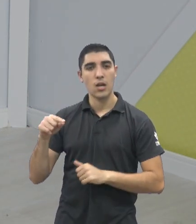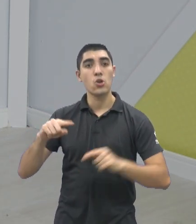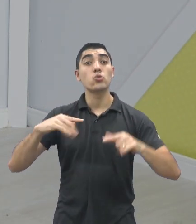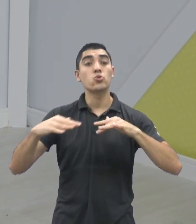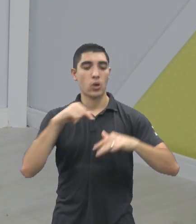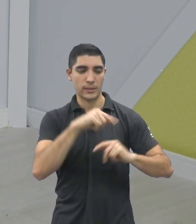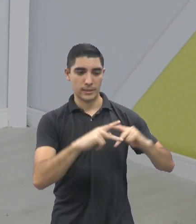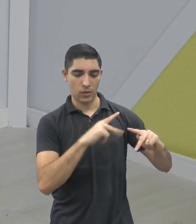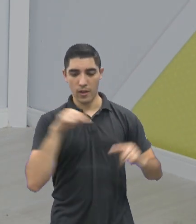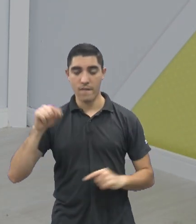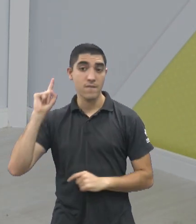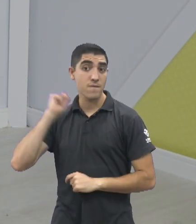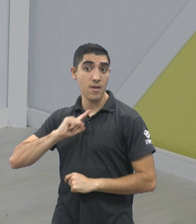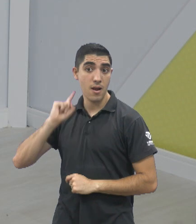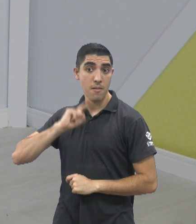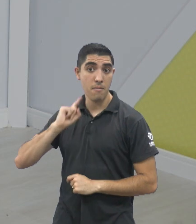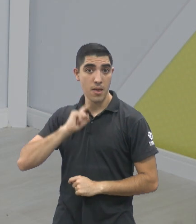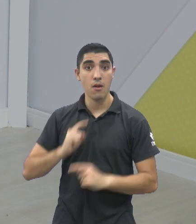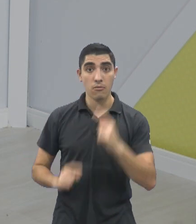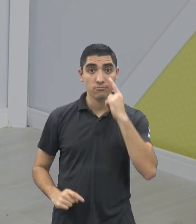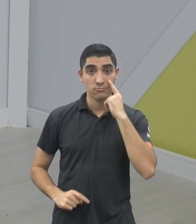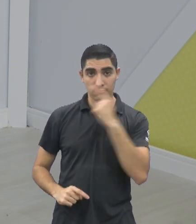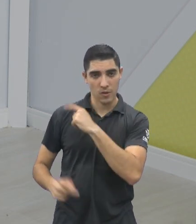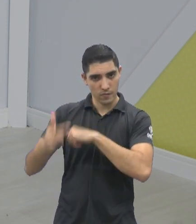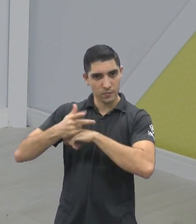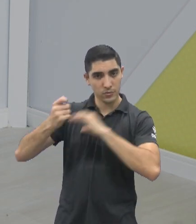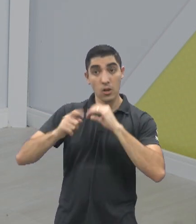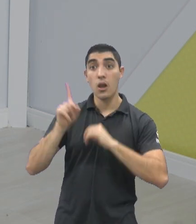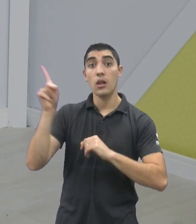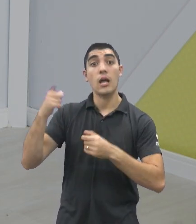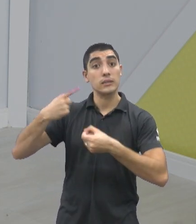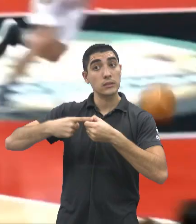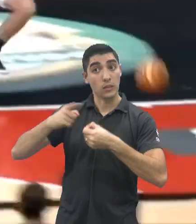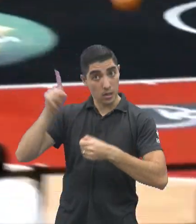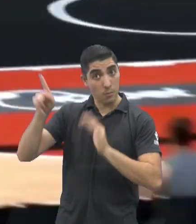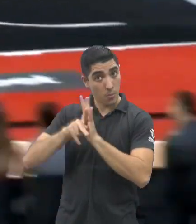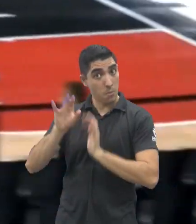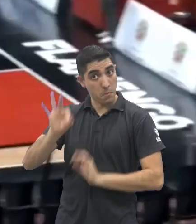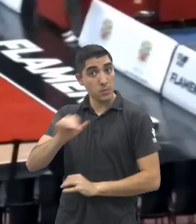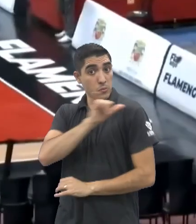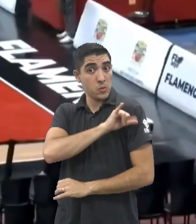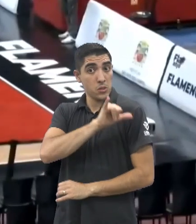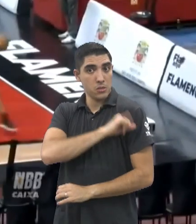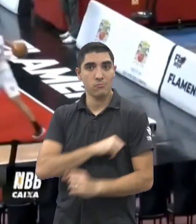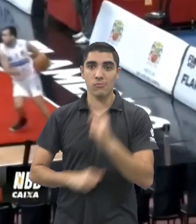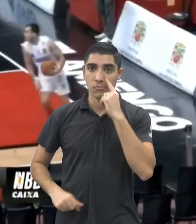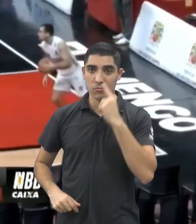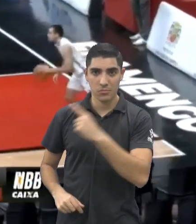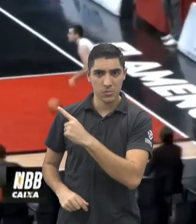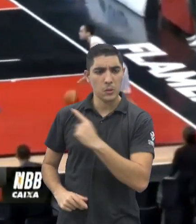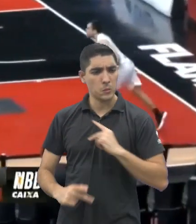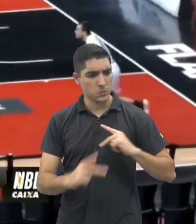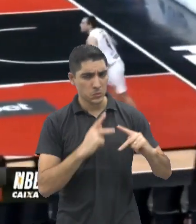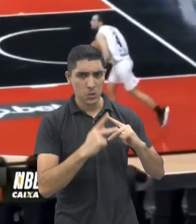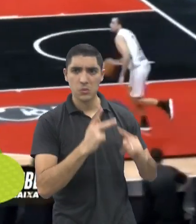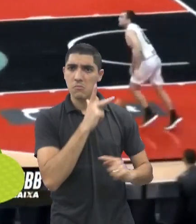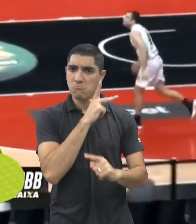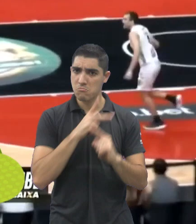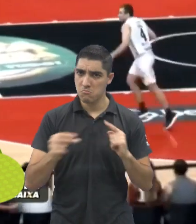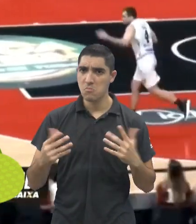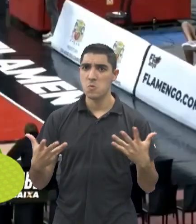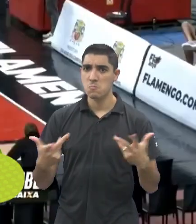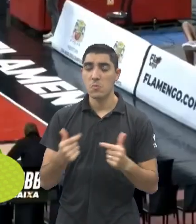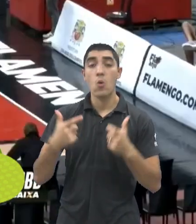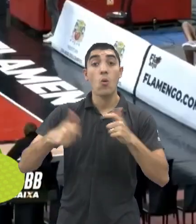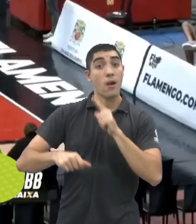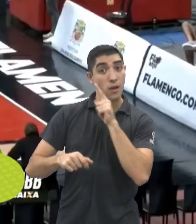bela vitória da equipe do São José lá no Rio de Janeiro. Pode botar a tela cheia enquanto o Bruno vai comentar. Bela vitória do São José lá no